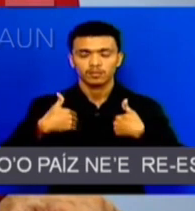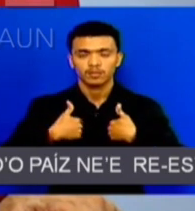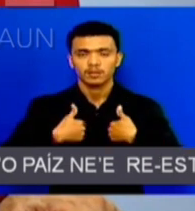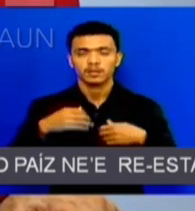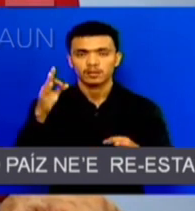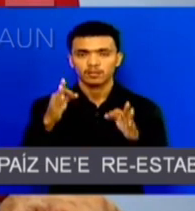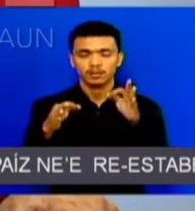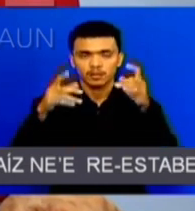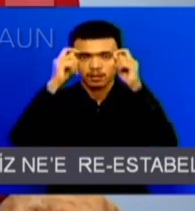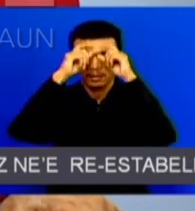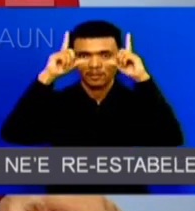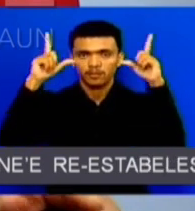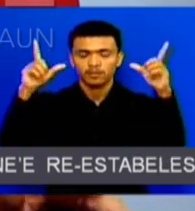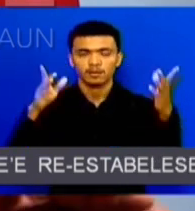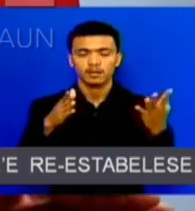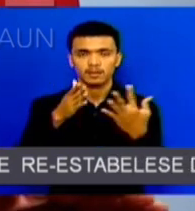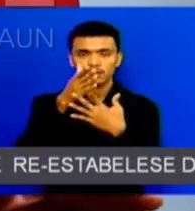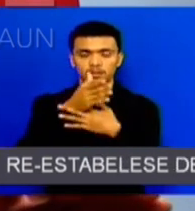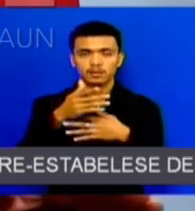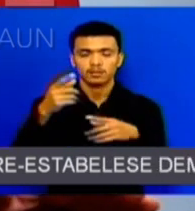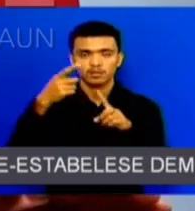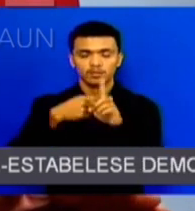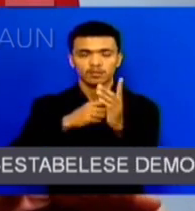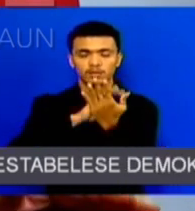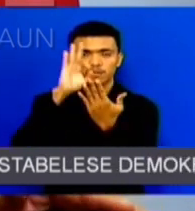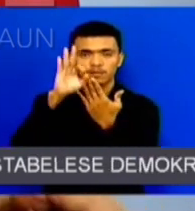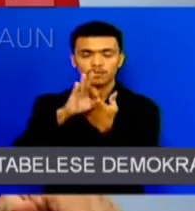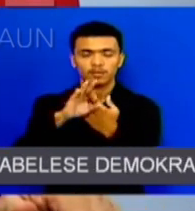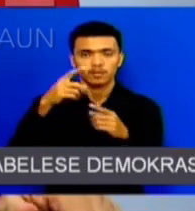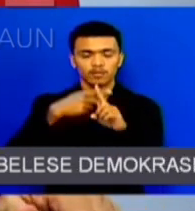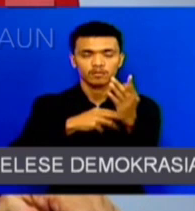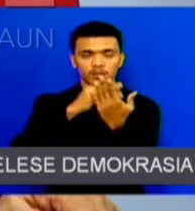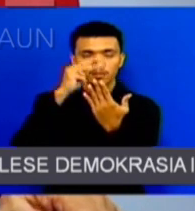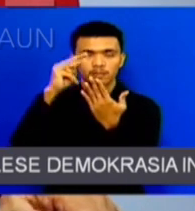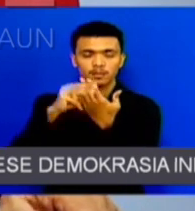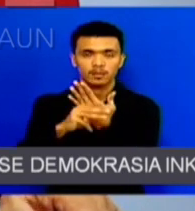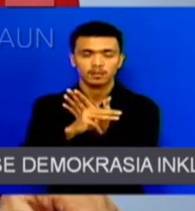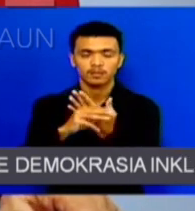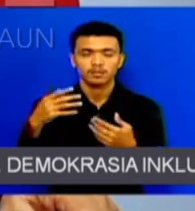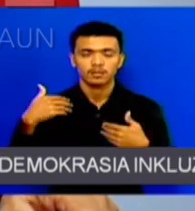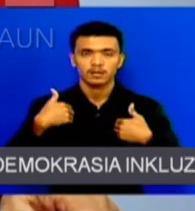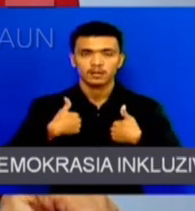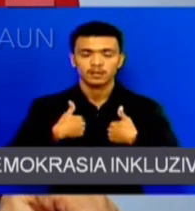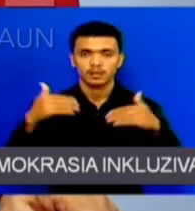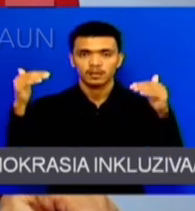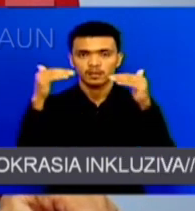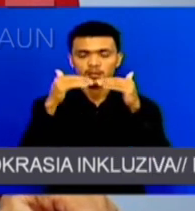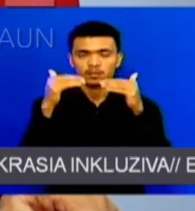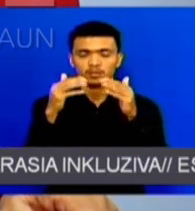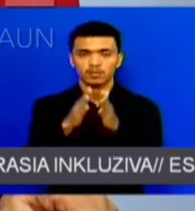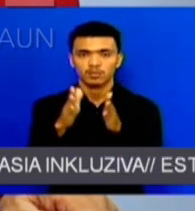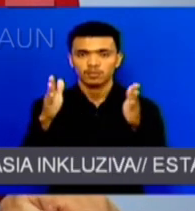Timor adere e a fula em fevereiro, março, maio, e a reunião